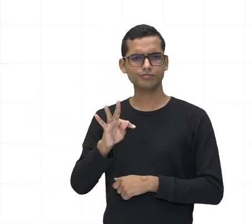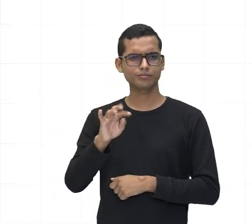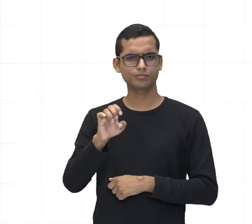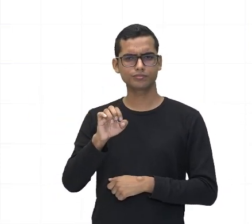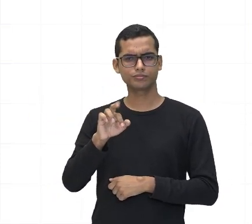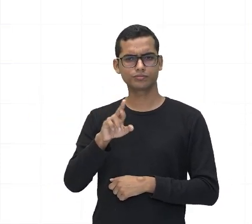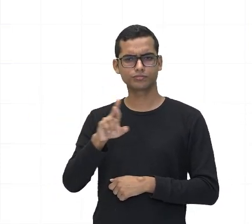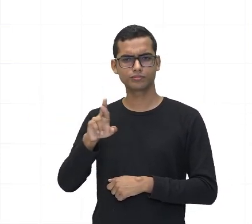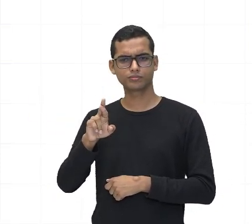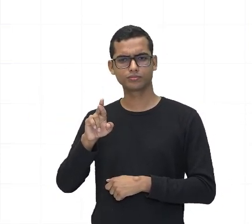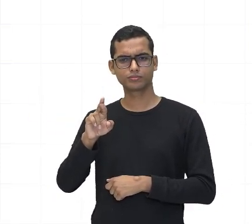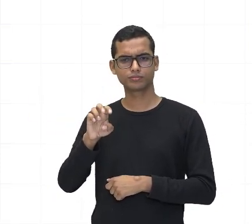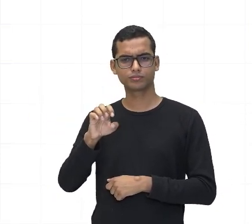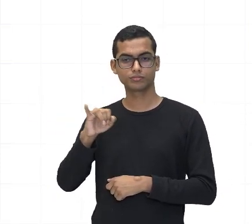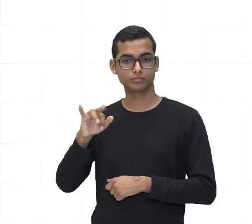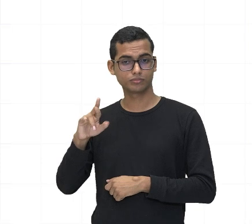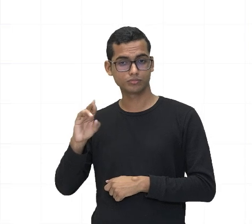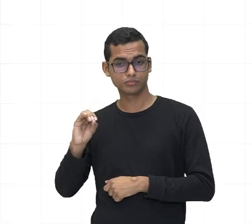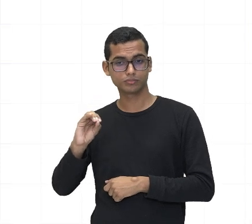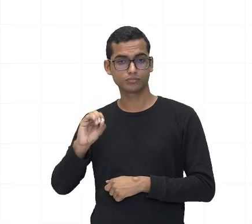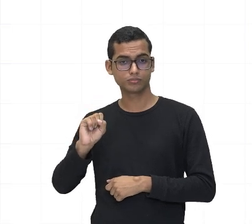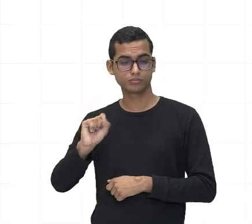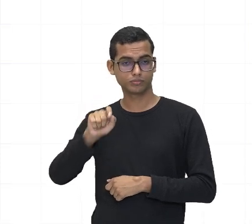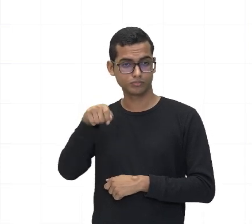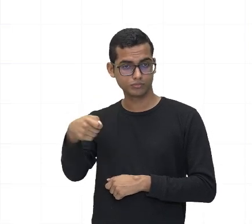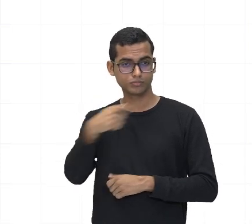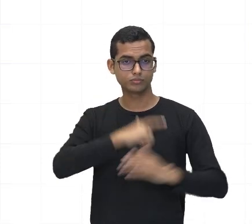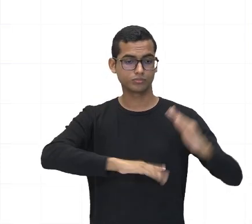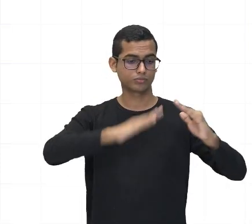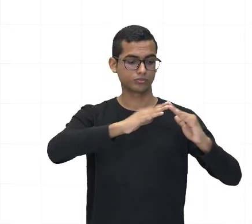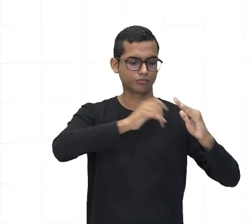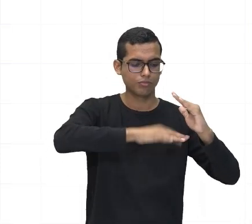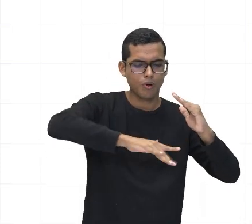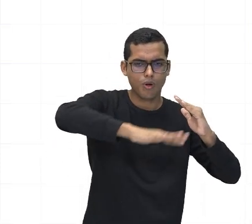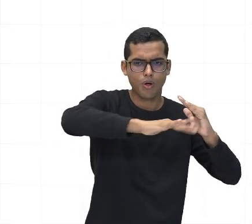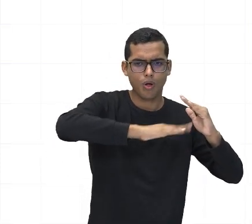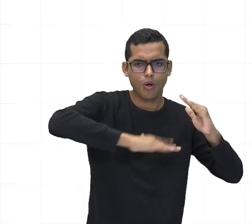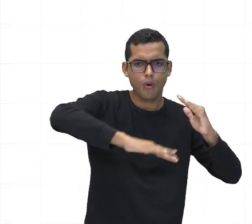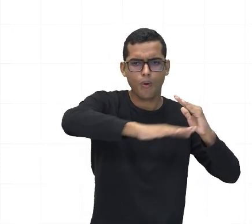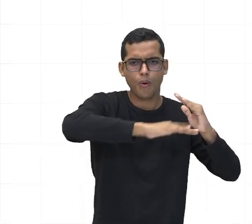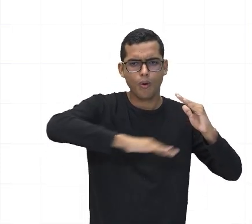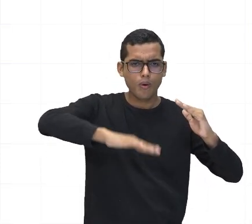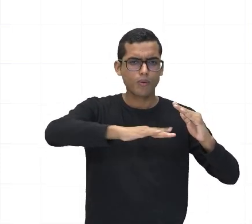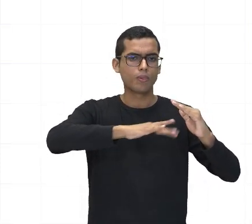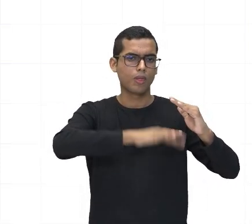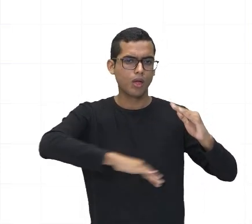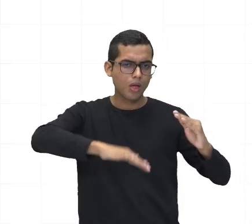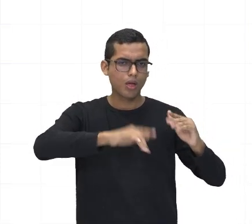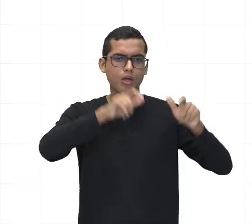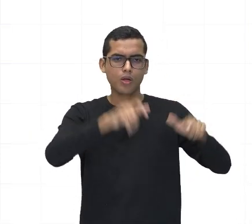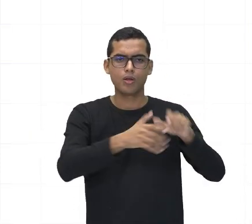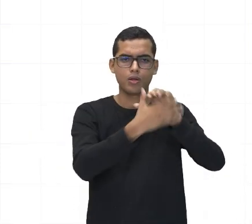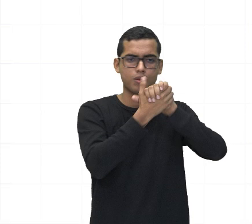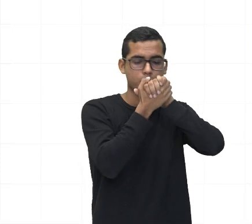terreiros, casas de santo ou ileis, por meio da figura do pai